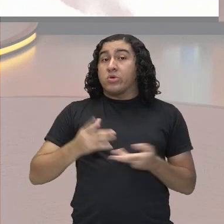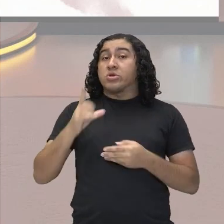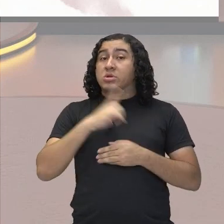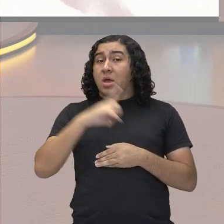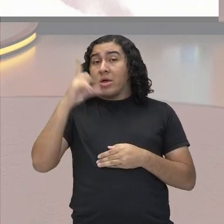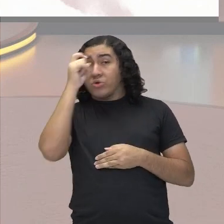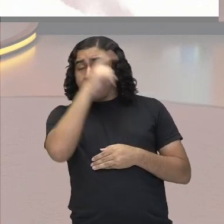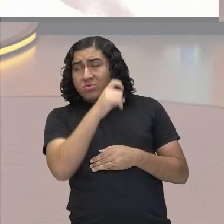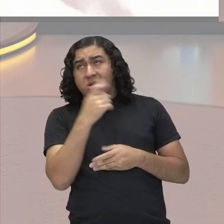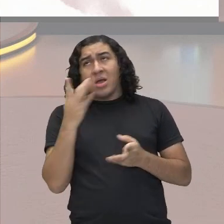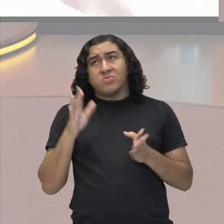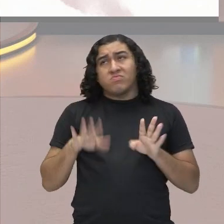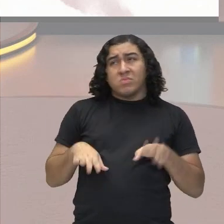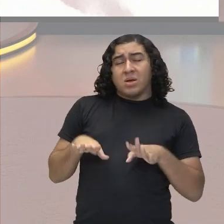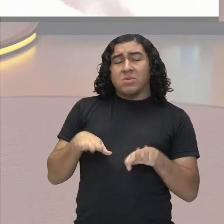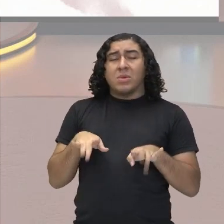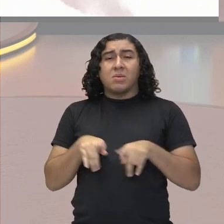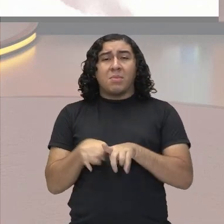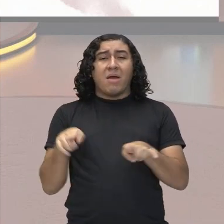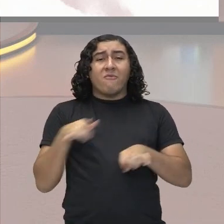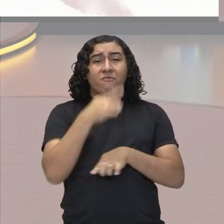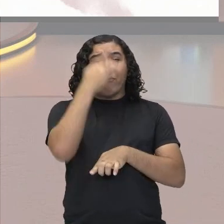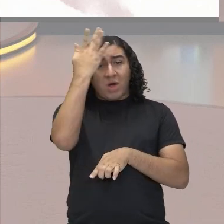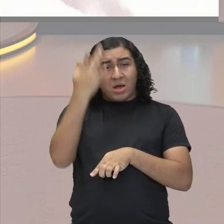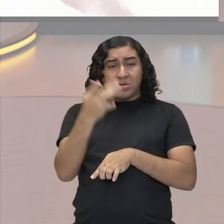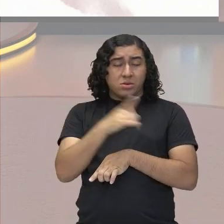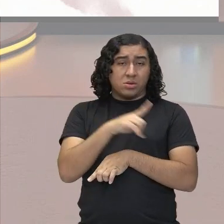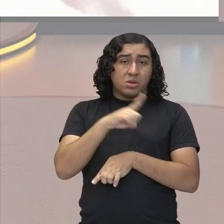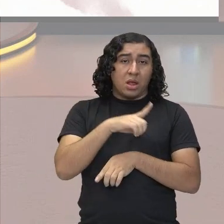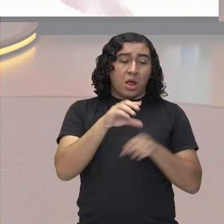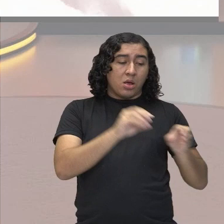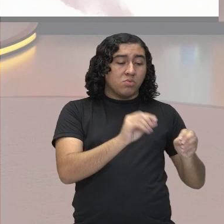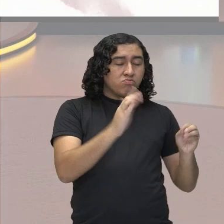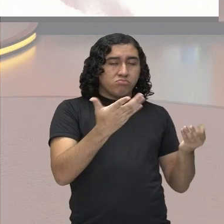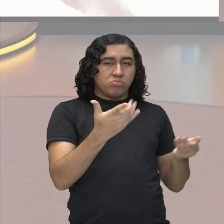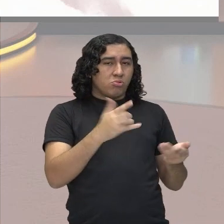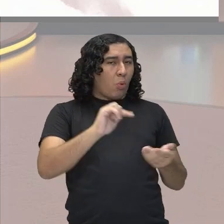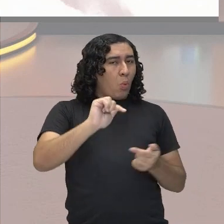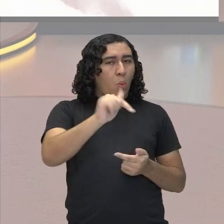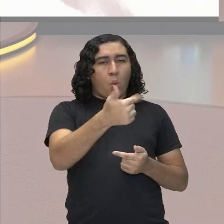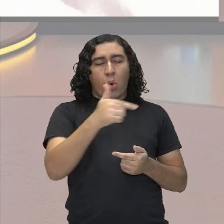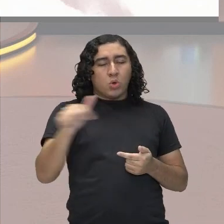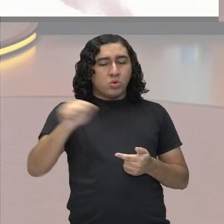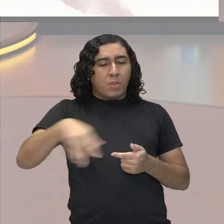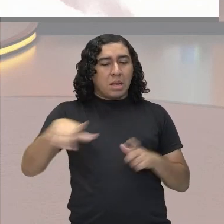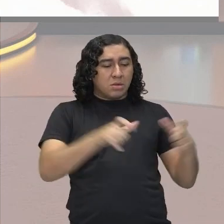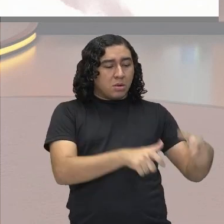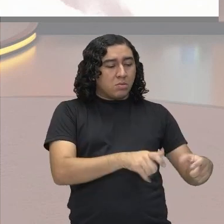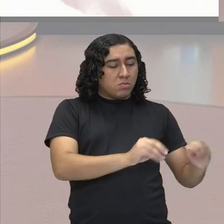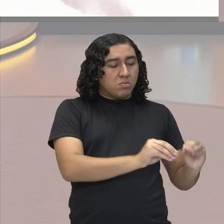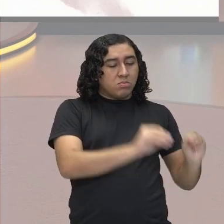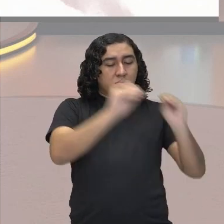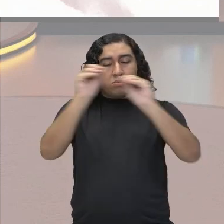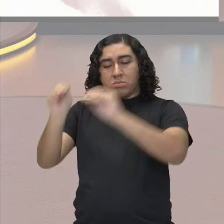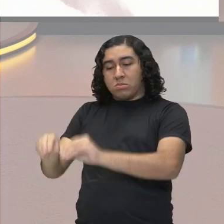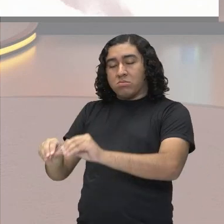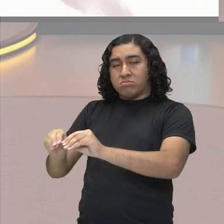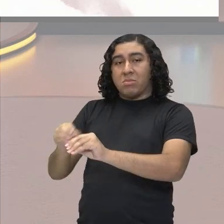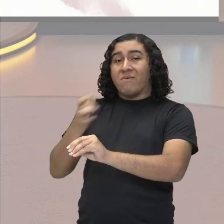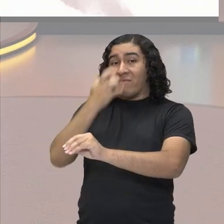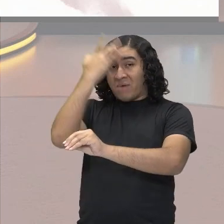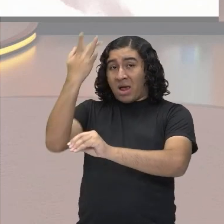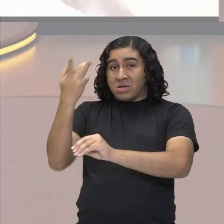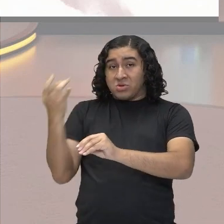temos, mas é muito mais fácil se deslocar de um lugar ao outro, né, do que antigamente. Concordam